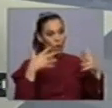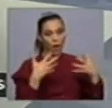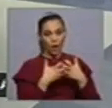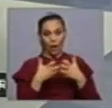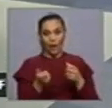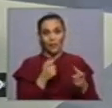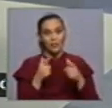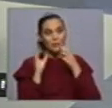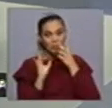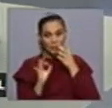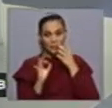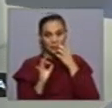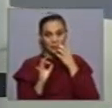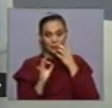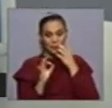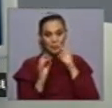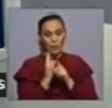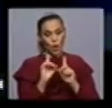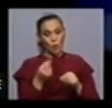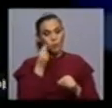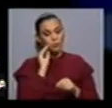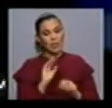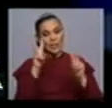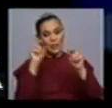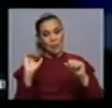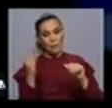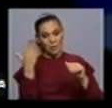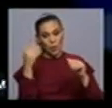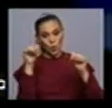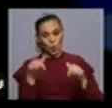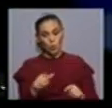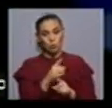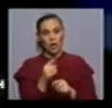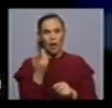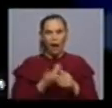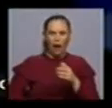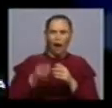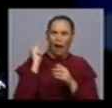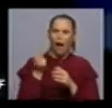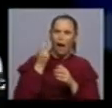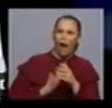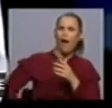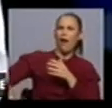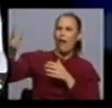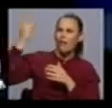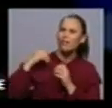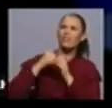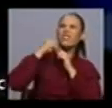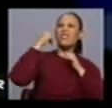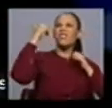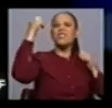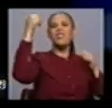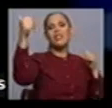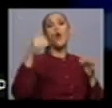facto, é assim que começa a nossa primeira história de hoje, há muito tempo, numa galáxia muito distante. Quão distante?